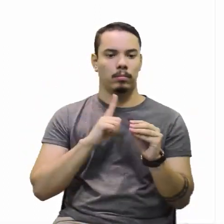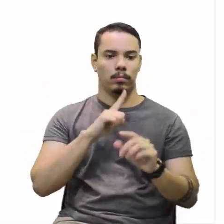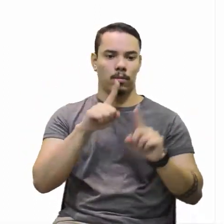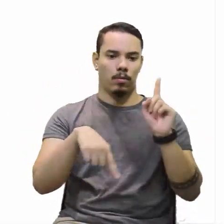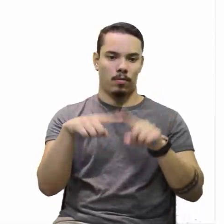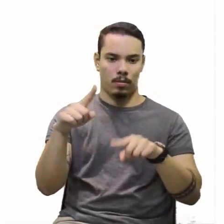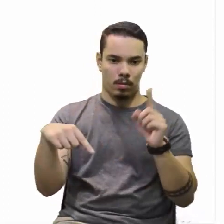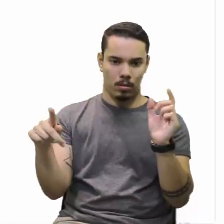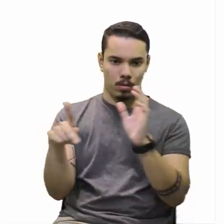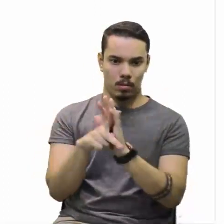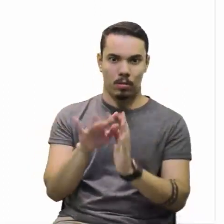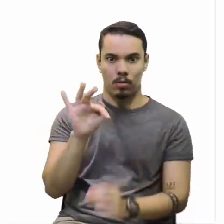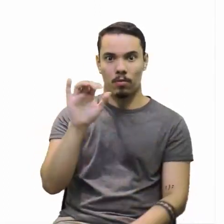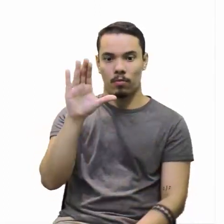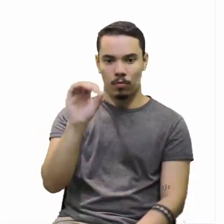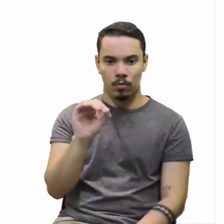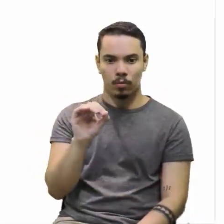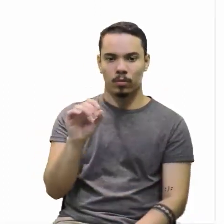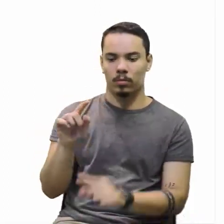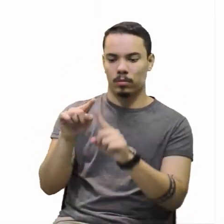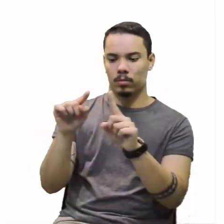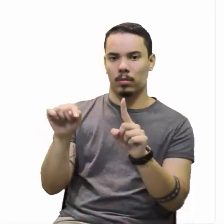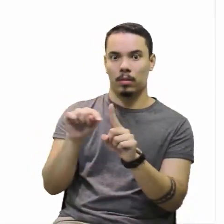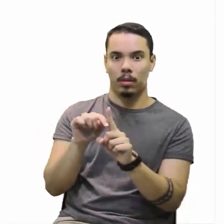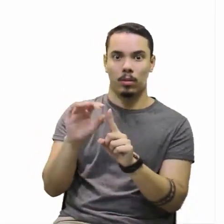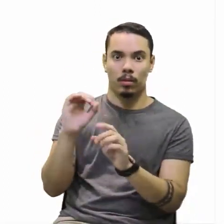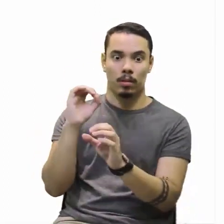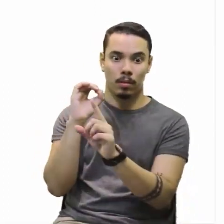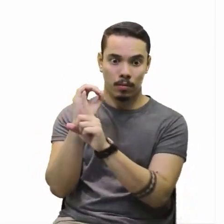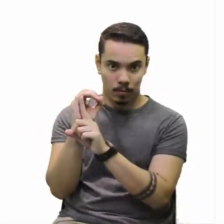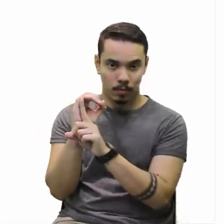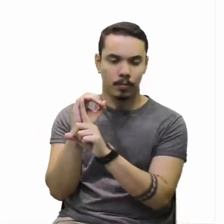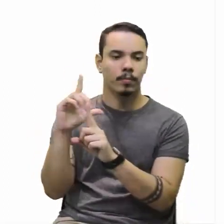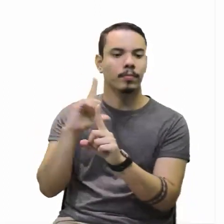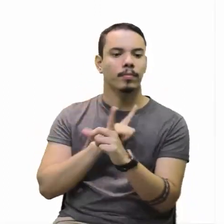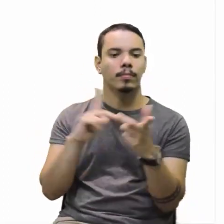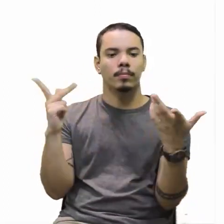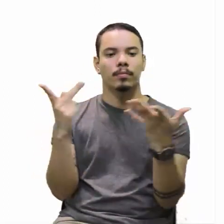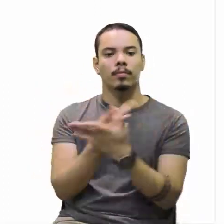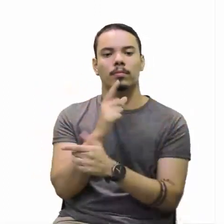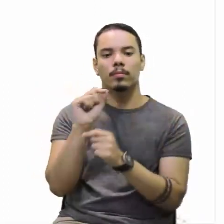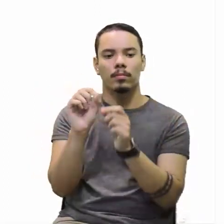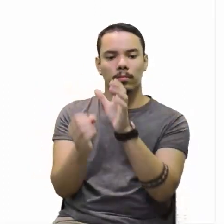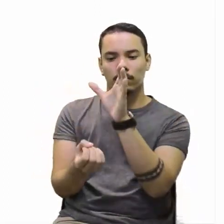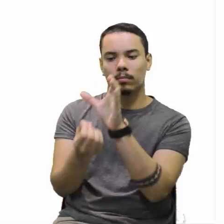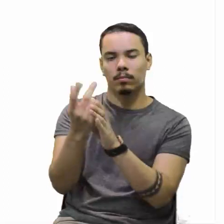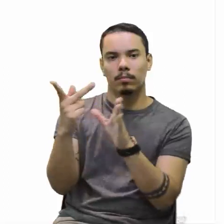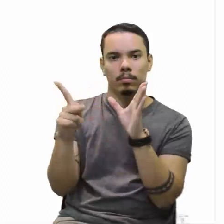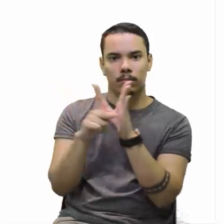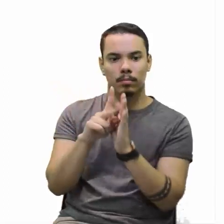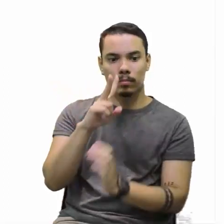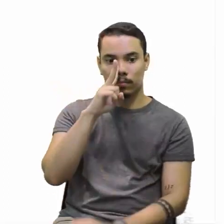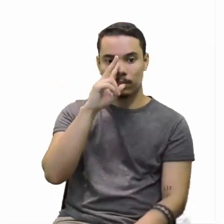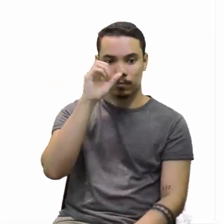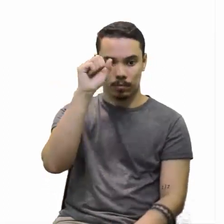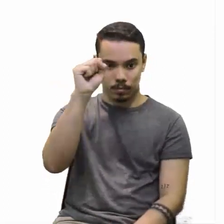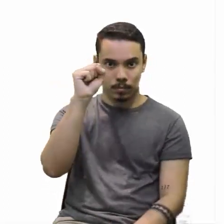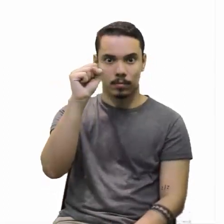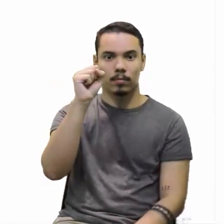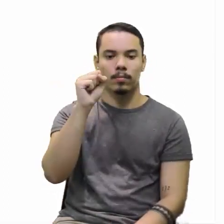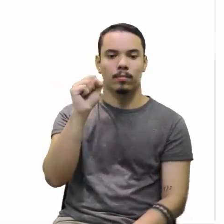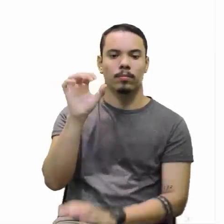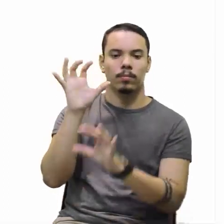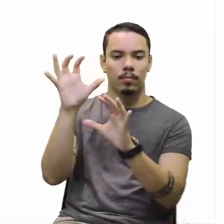de fluxo, ΔΦ, que causa de fato o surgimento de uma força